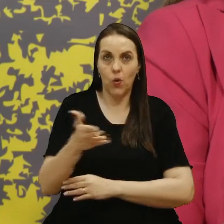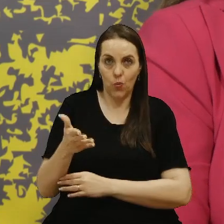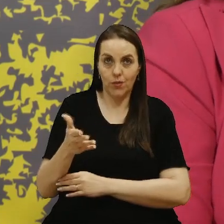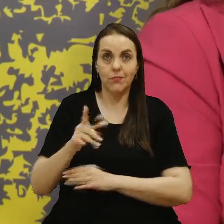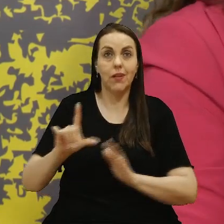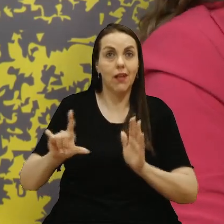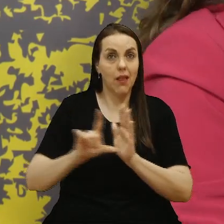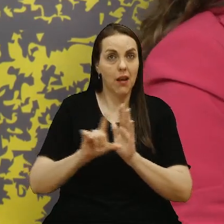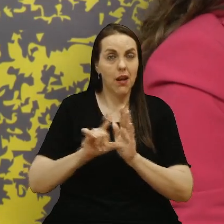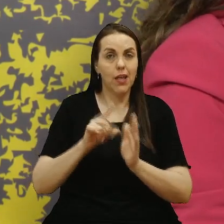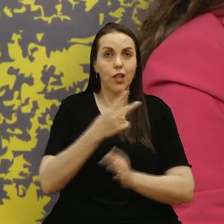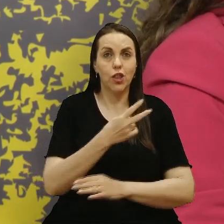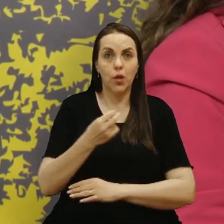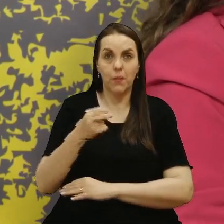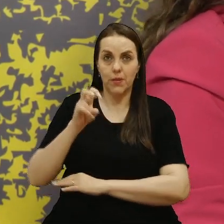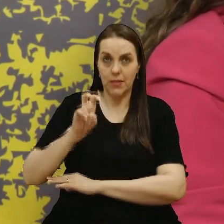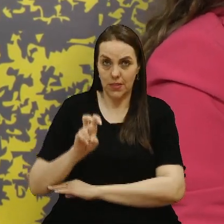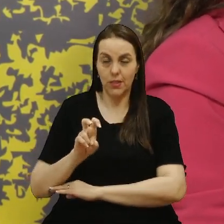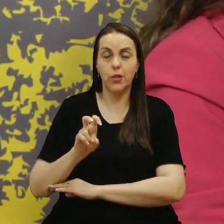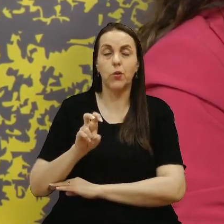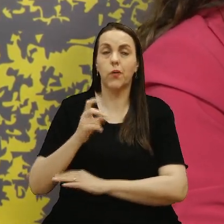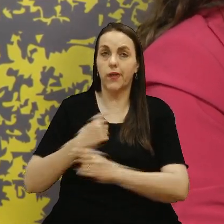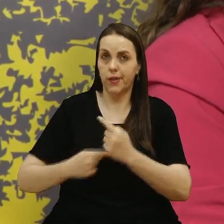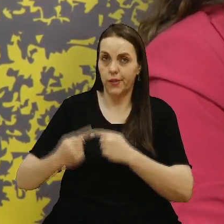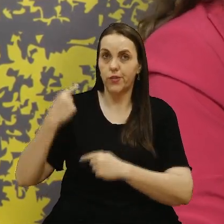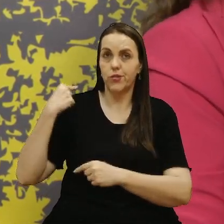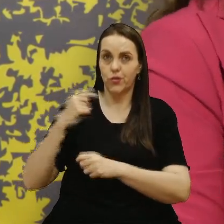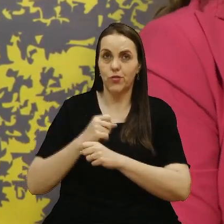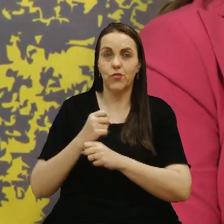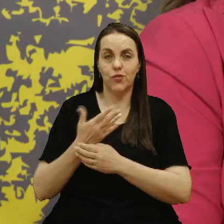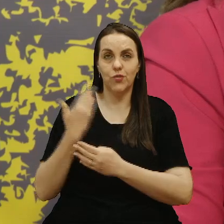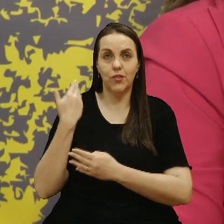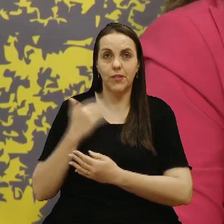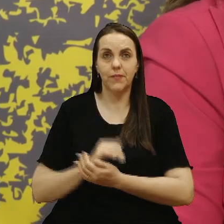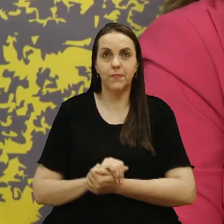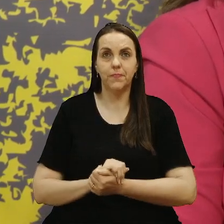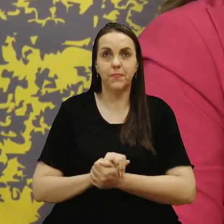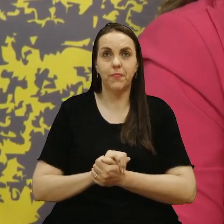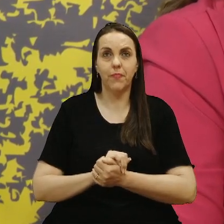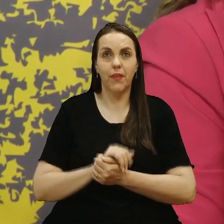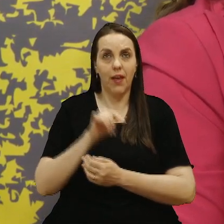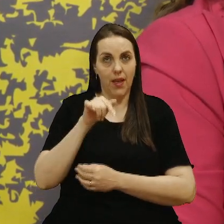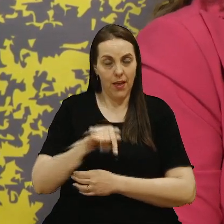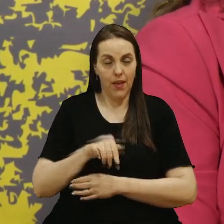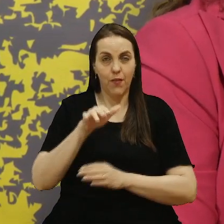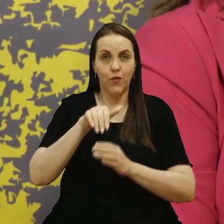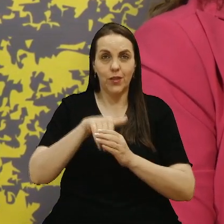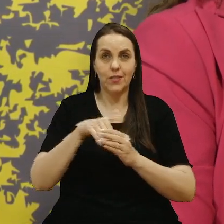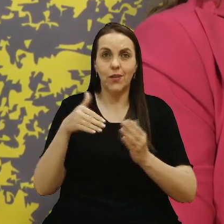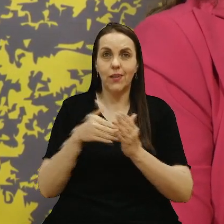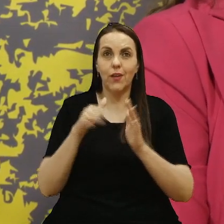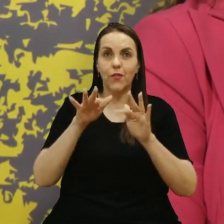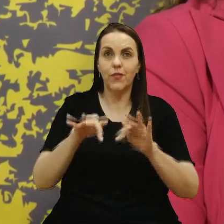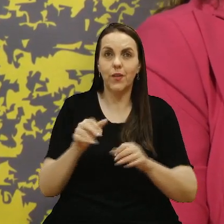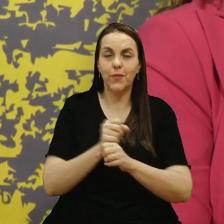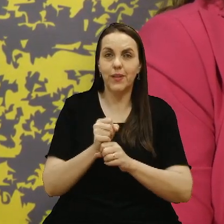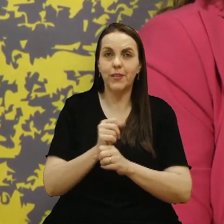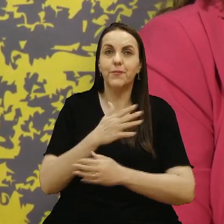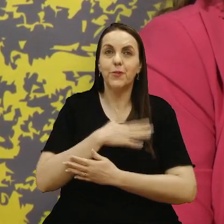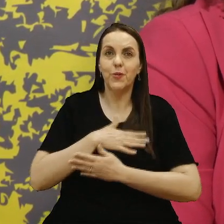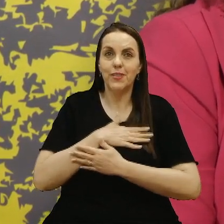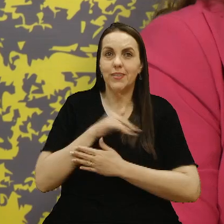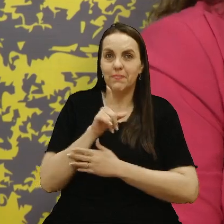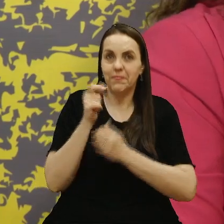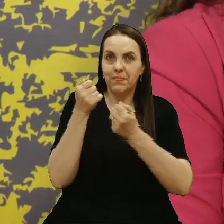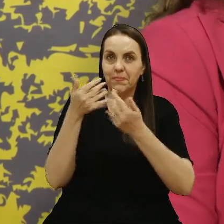de 2005, uma lei antiga aqui do município, que vai entrar em votação até o final do ano. Gostaria que o senhor